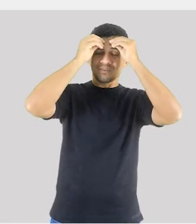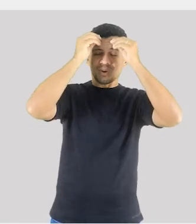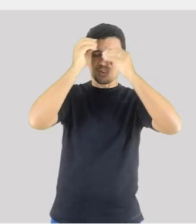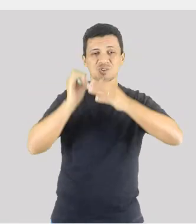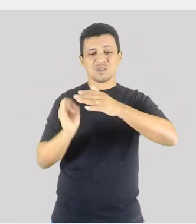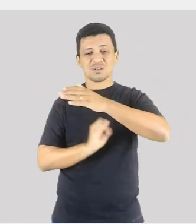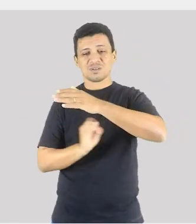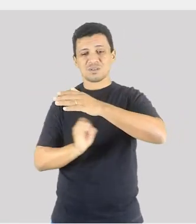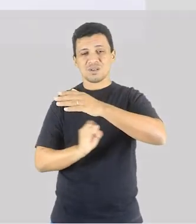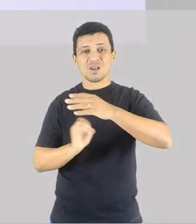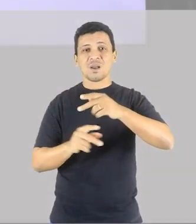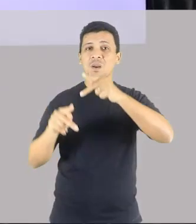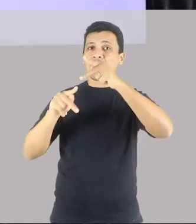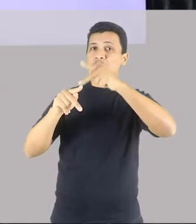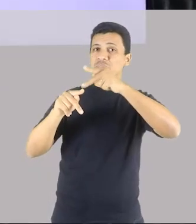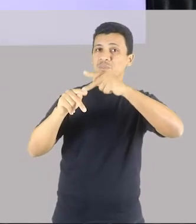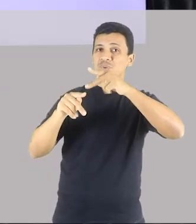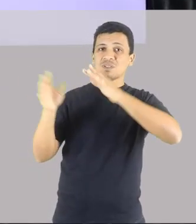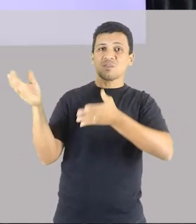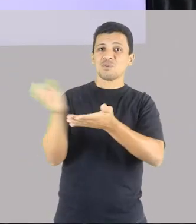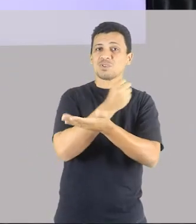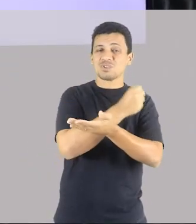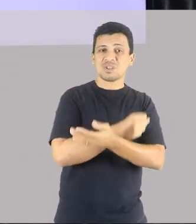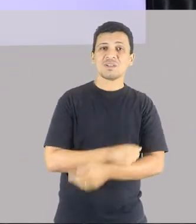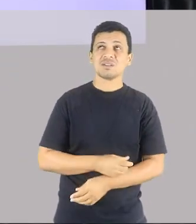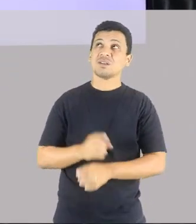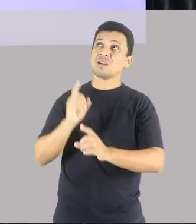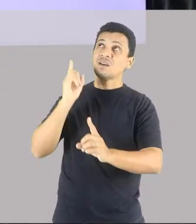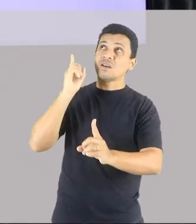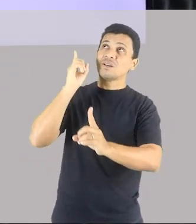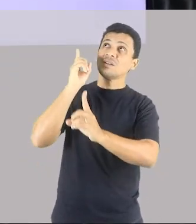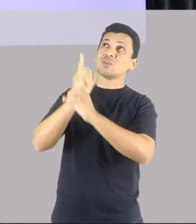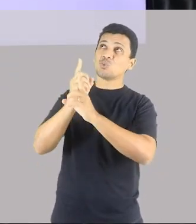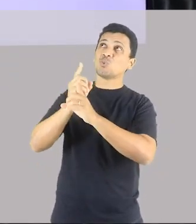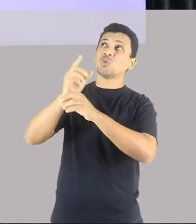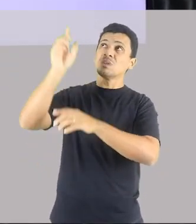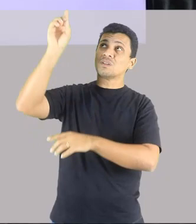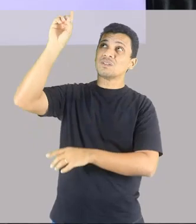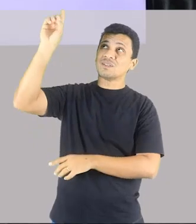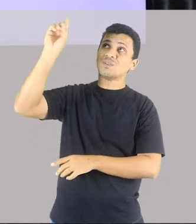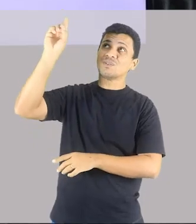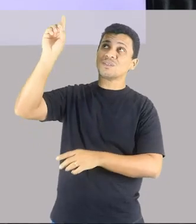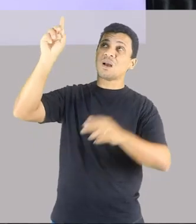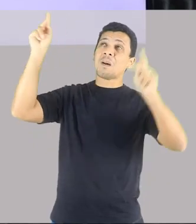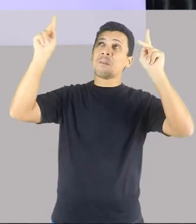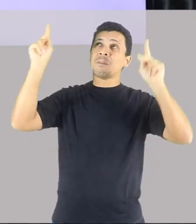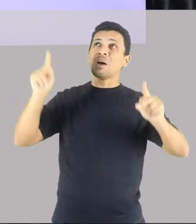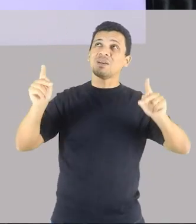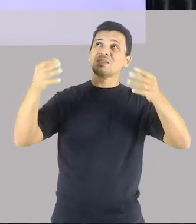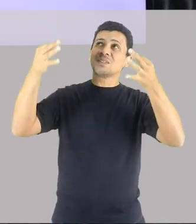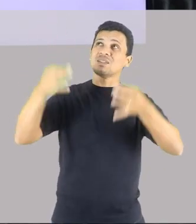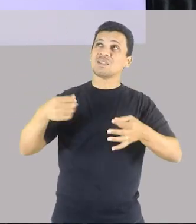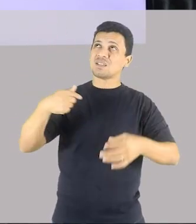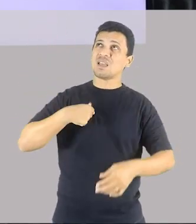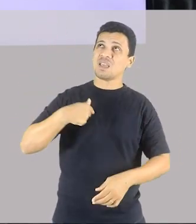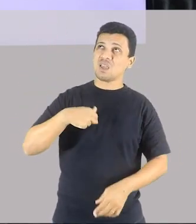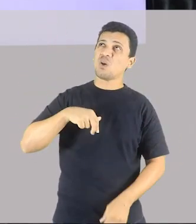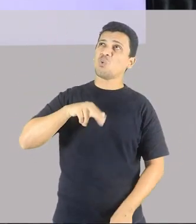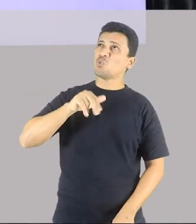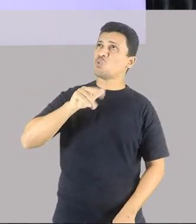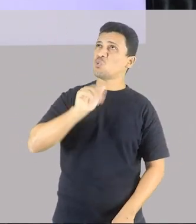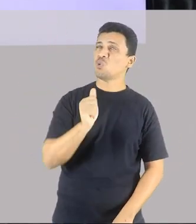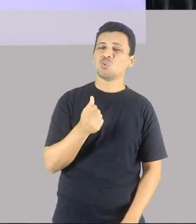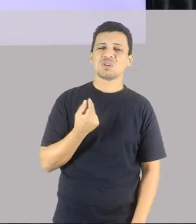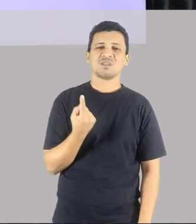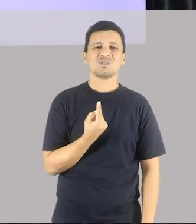preposição foi omitida. Em Deus encontro força, paz e a certeza de que nunca estou só. Né?